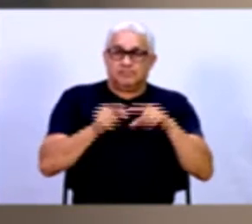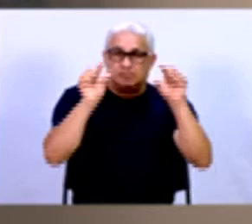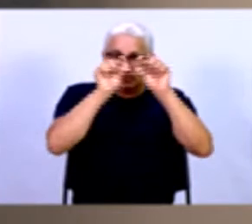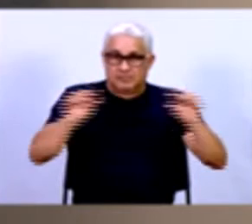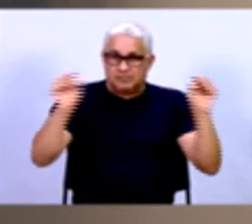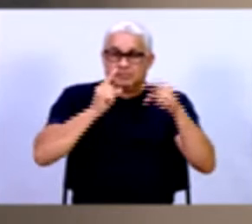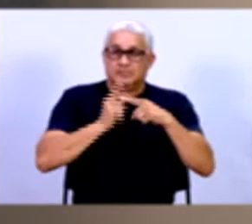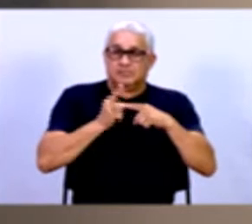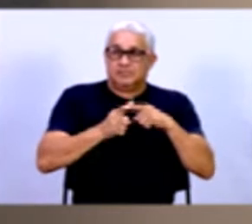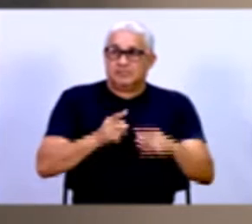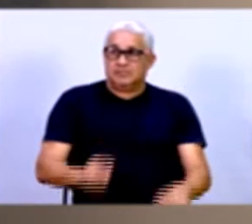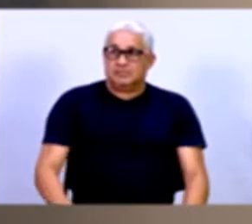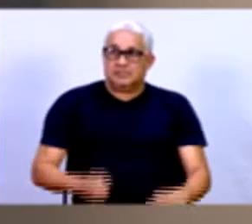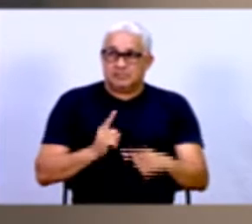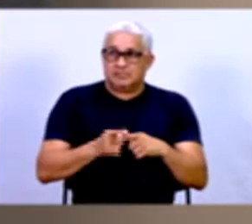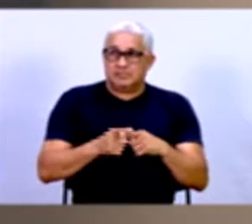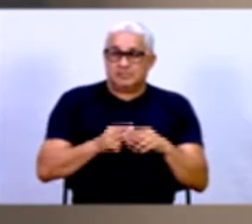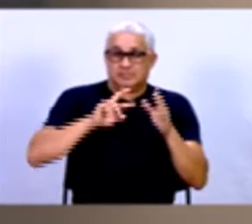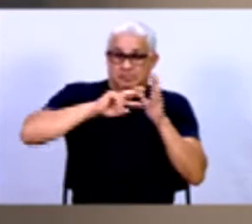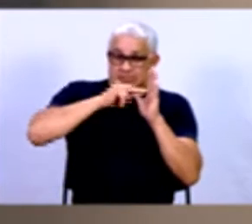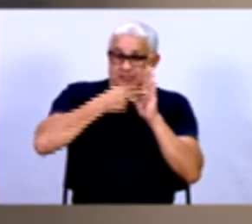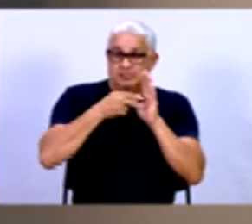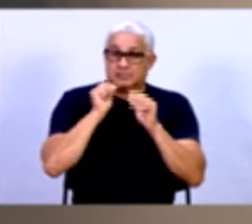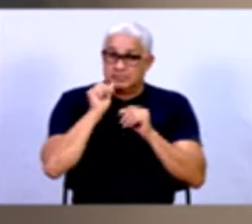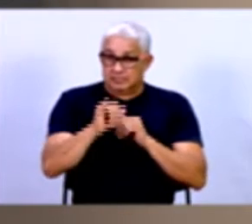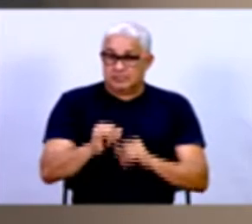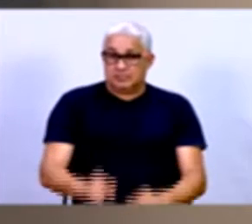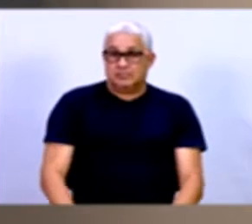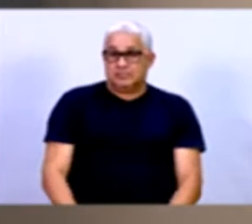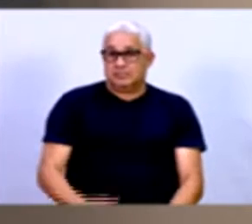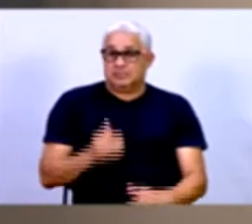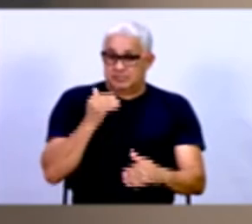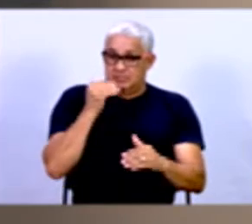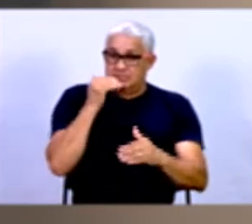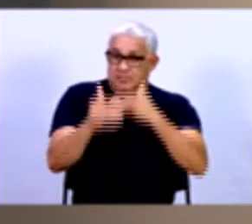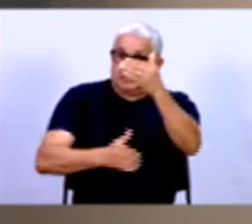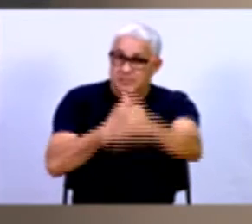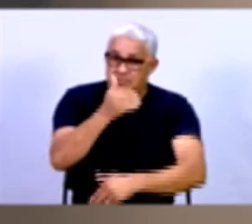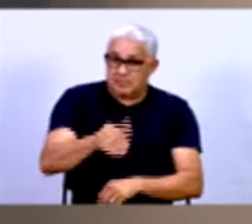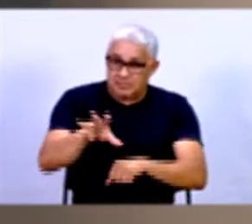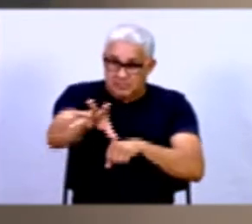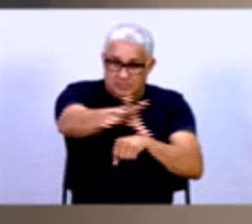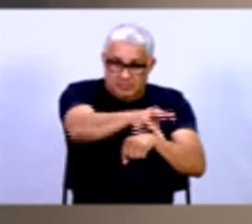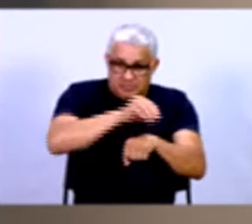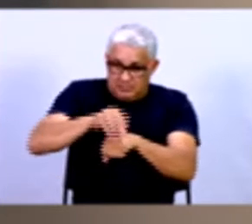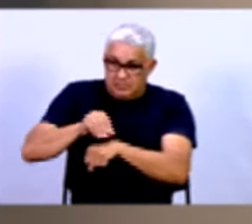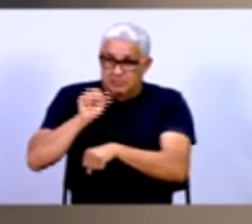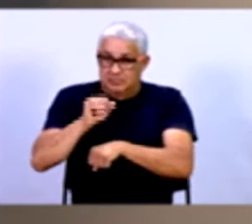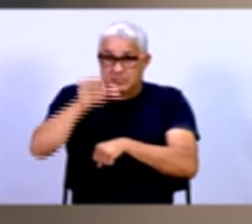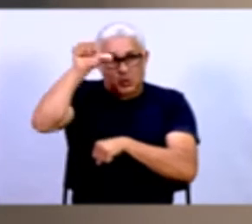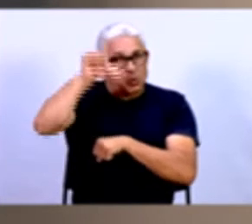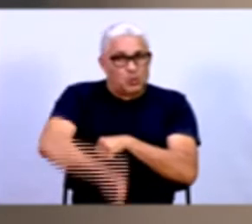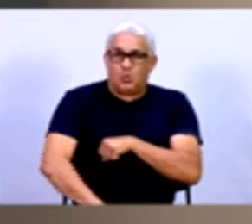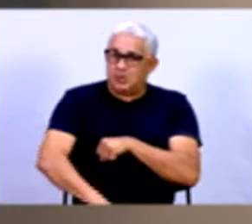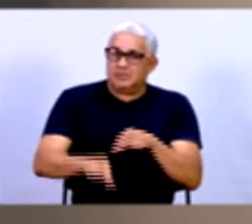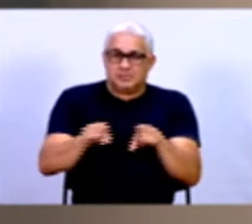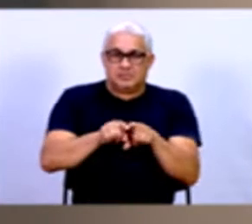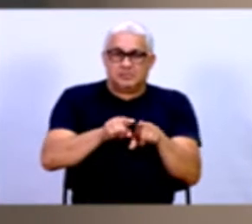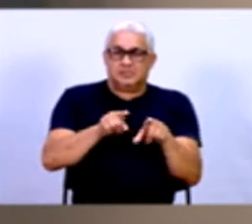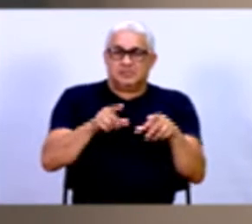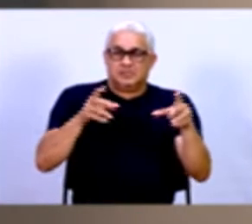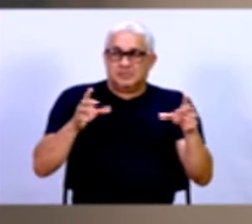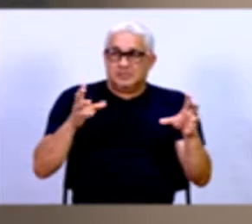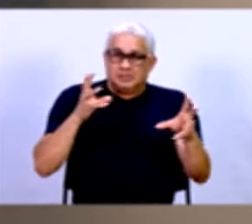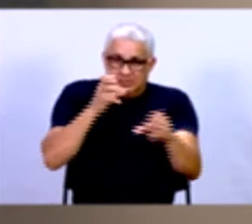Porque ele também quis dizer que se o processo de obtenção de dados não for bom, os resultados também não vai